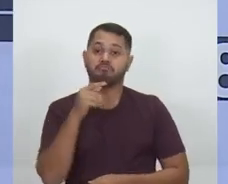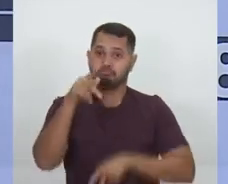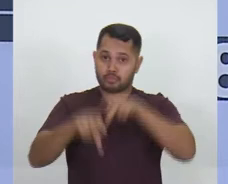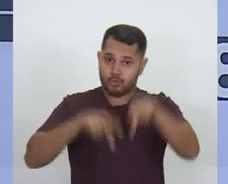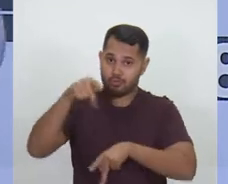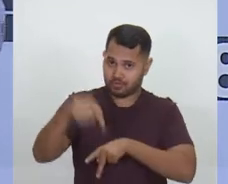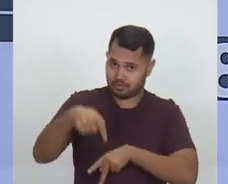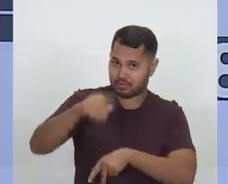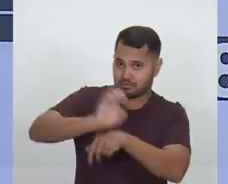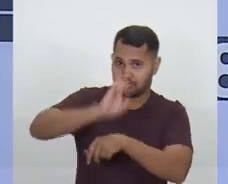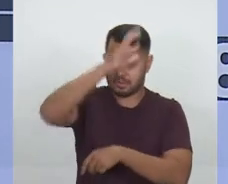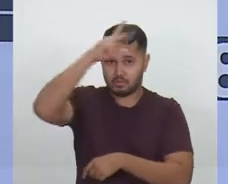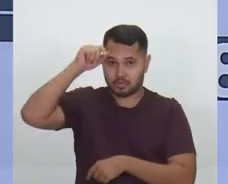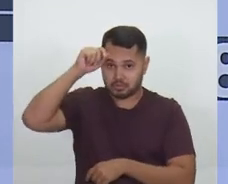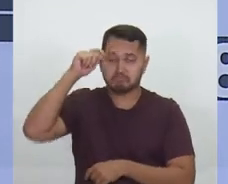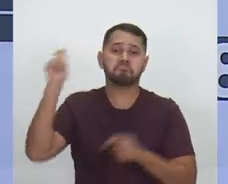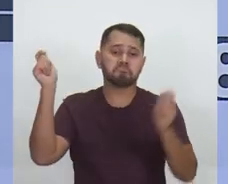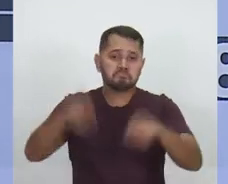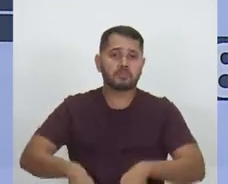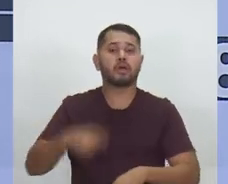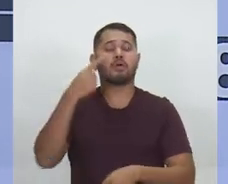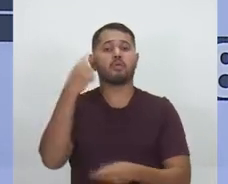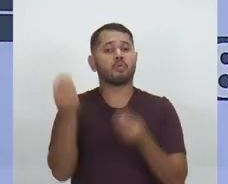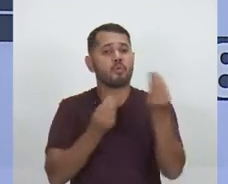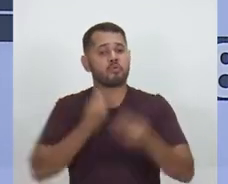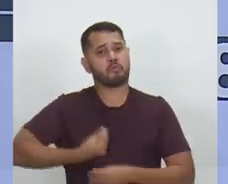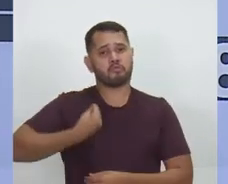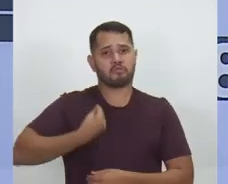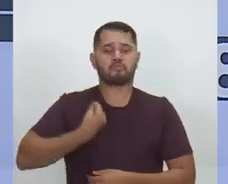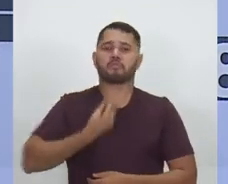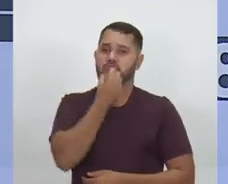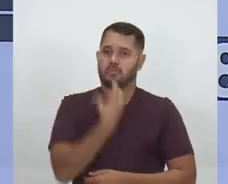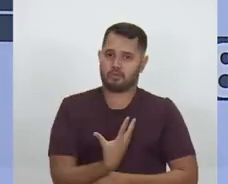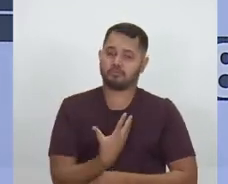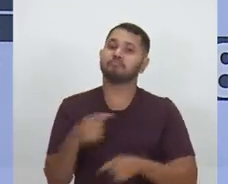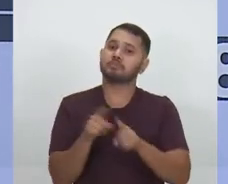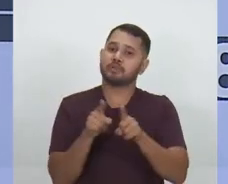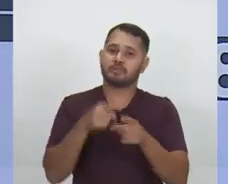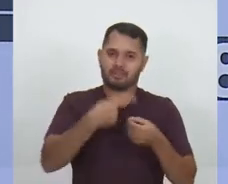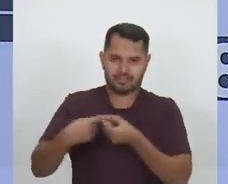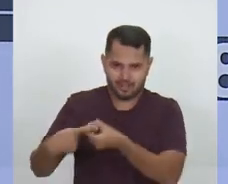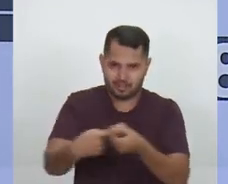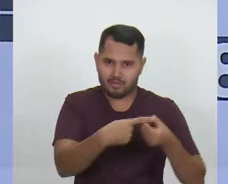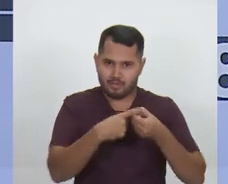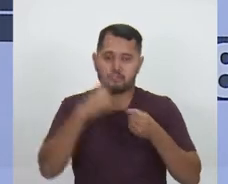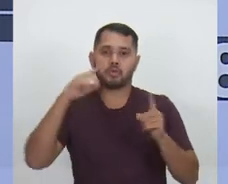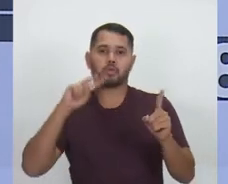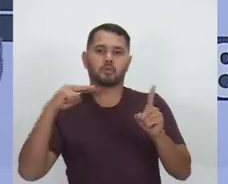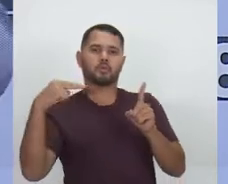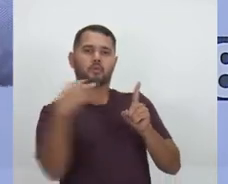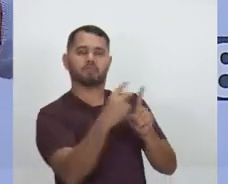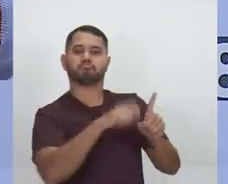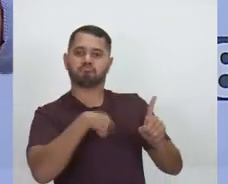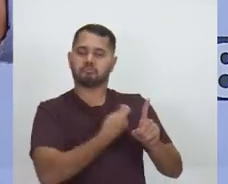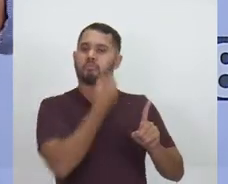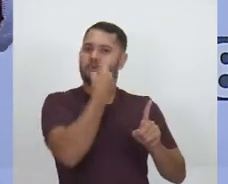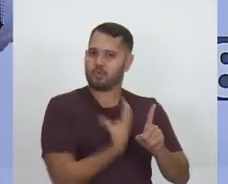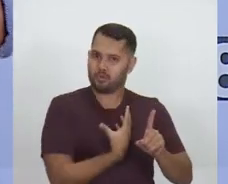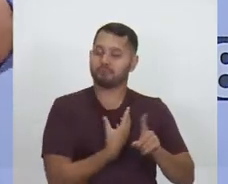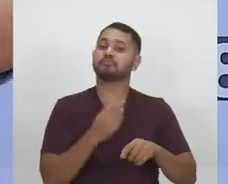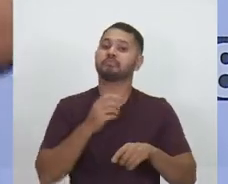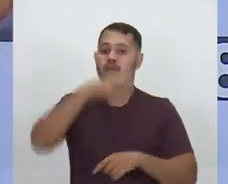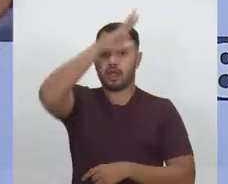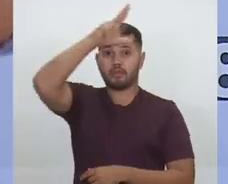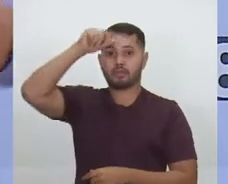do estado do amazonas possa ter uma condição de vida digna que o nosso interior possa ser visto dessa forma que o amazonas